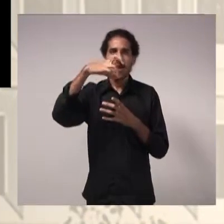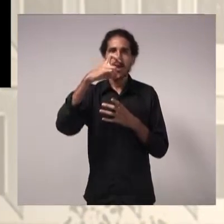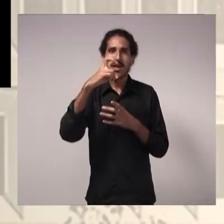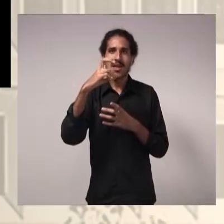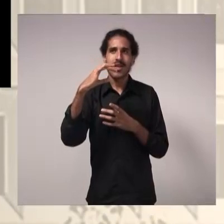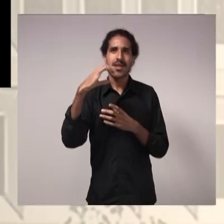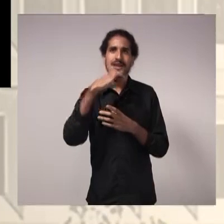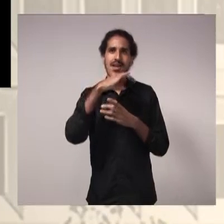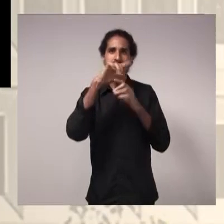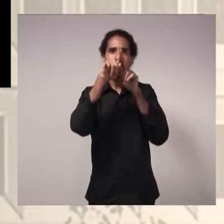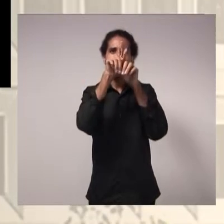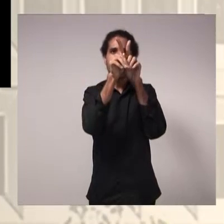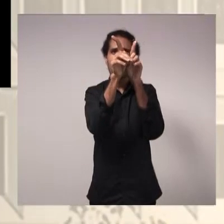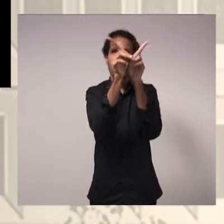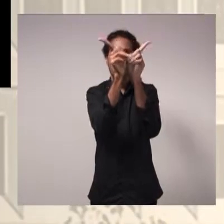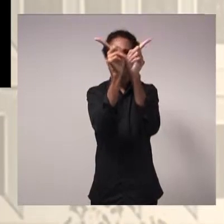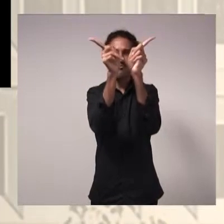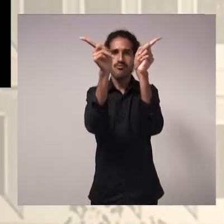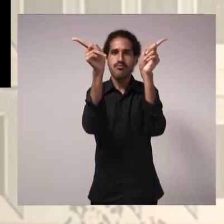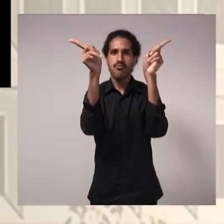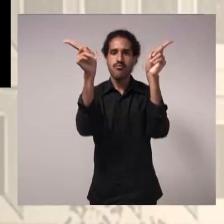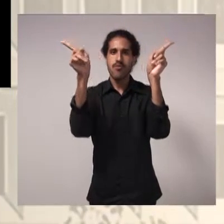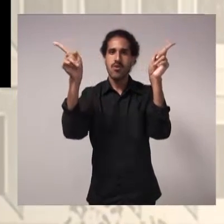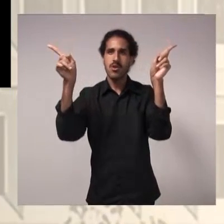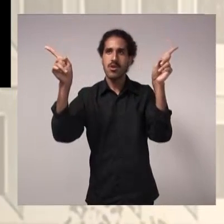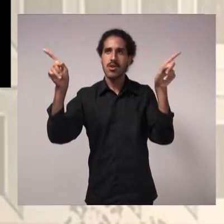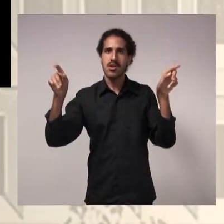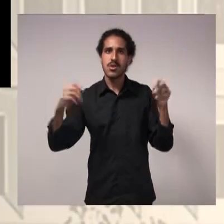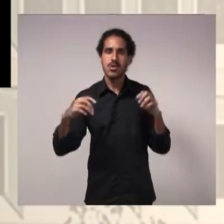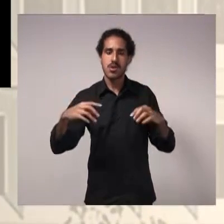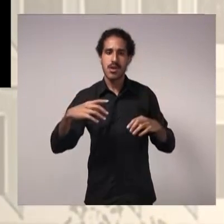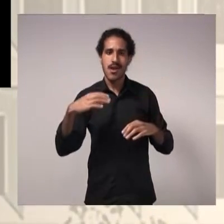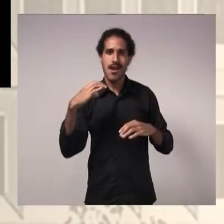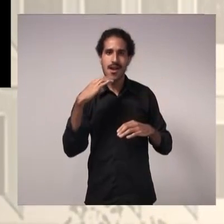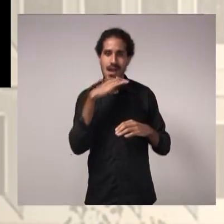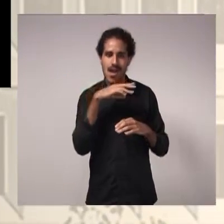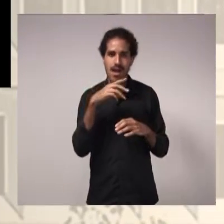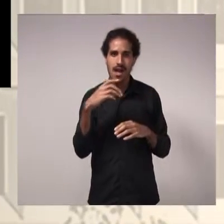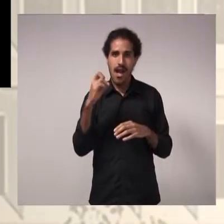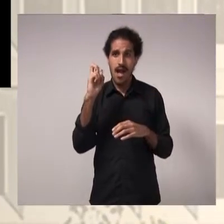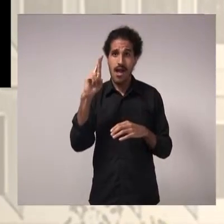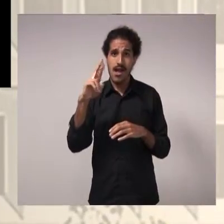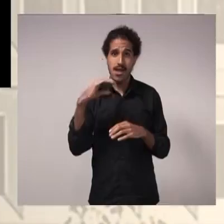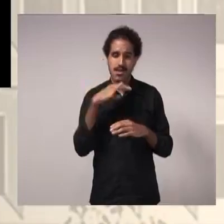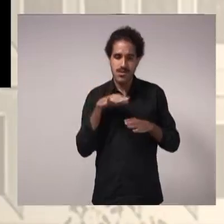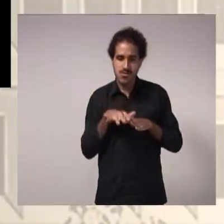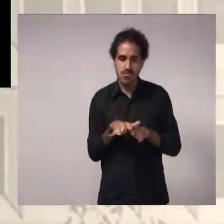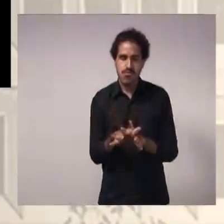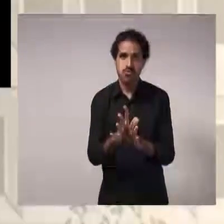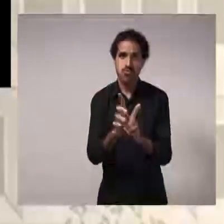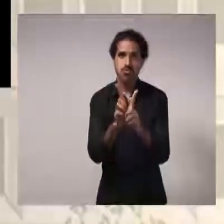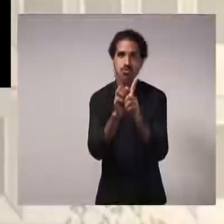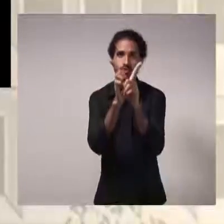o ar quente através de um exaustor eólico, retirar esse ar quente do interior.